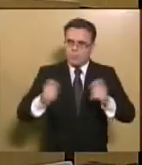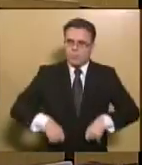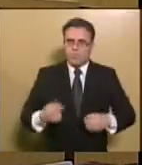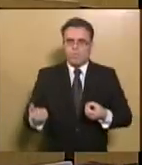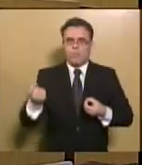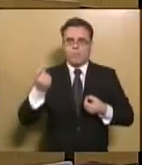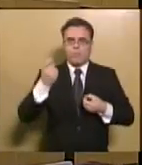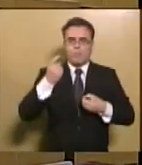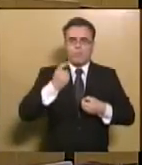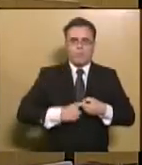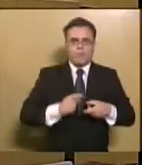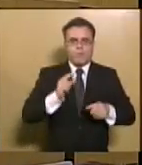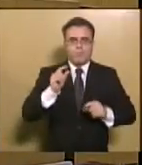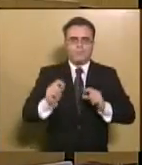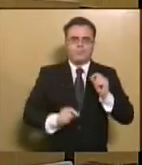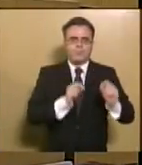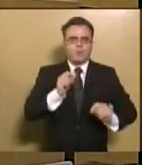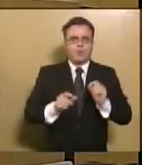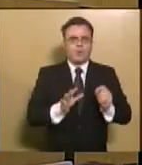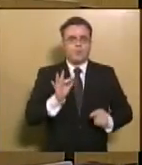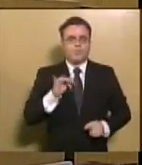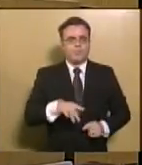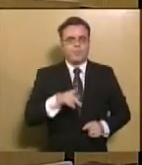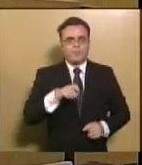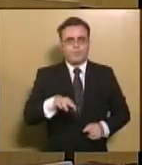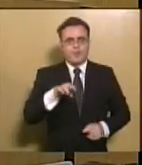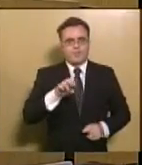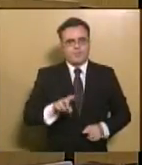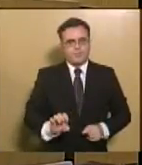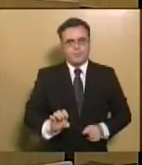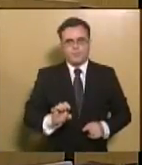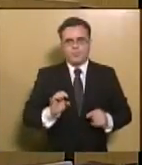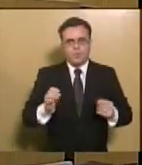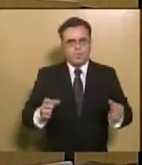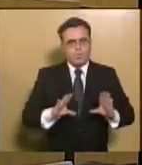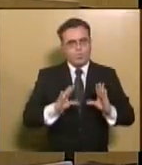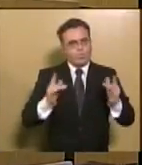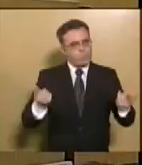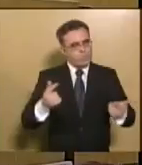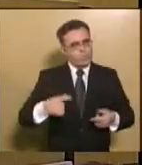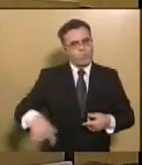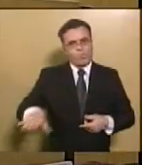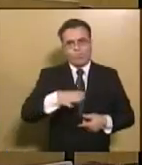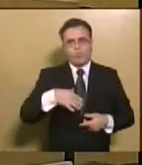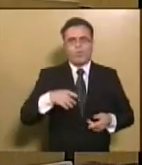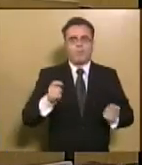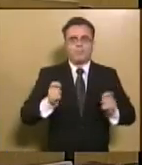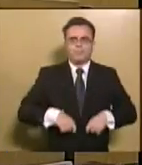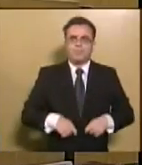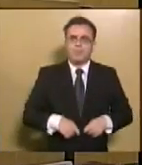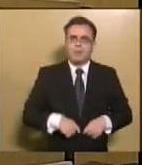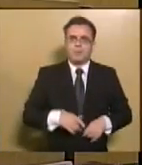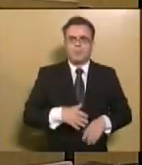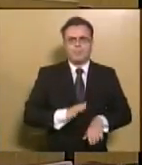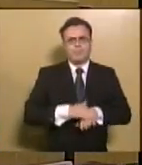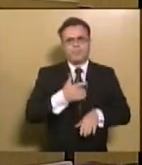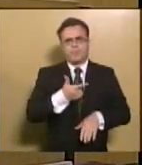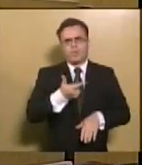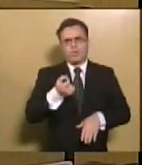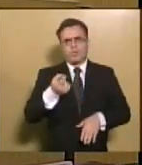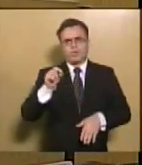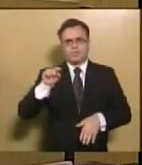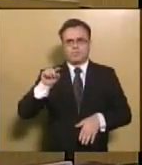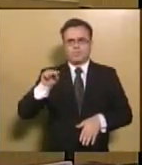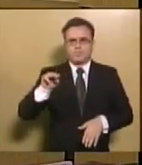usar os recursos do FUNPREV. Provavelmente o Estado deve buscar aí quase R$ 200 milhões junto ao